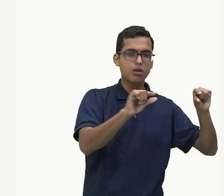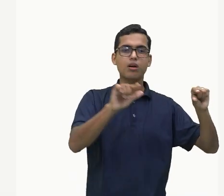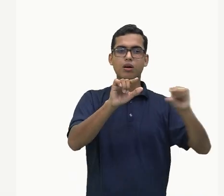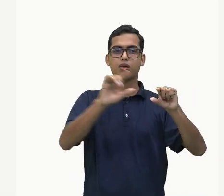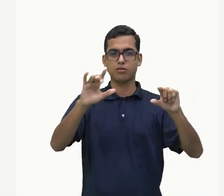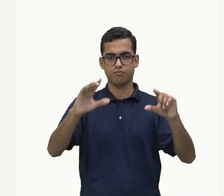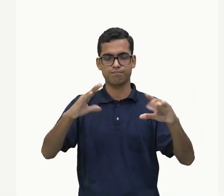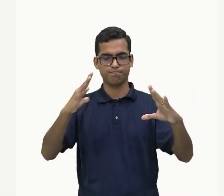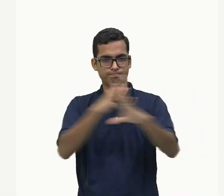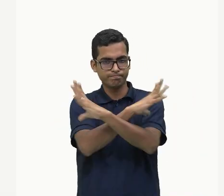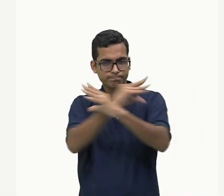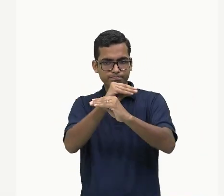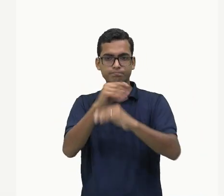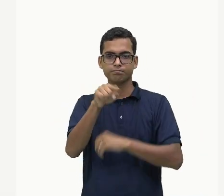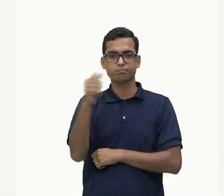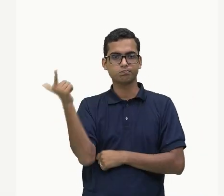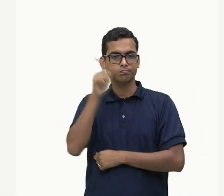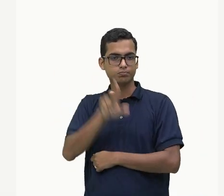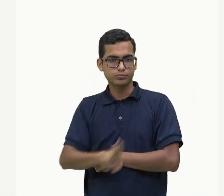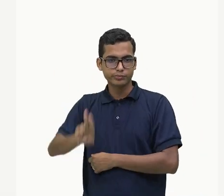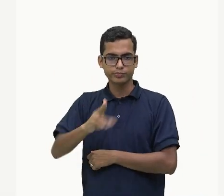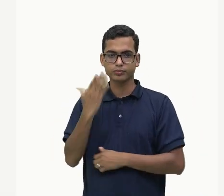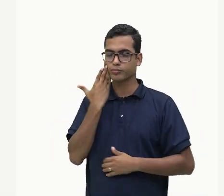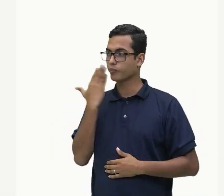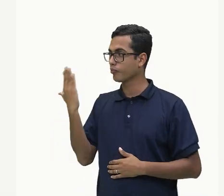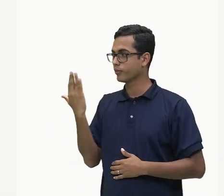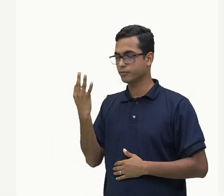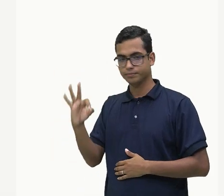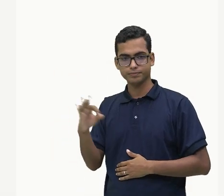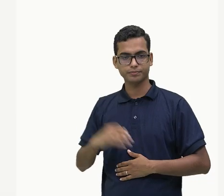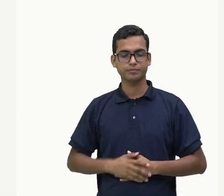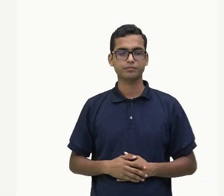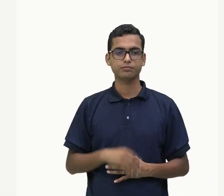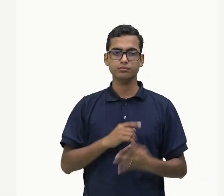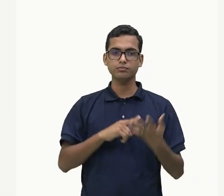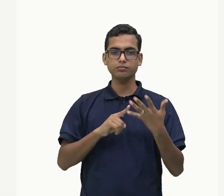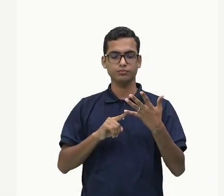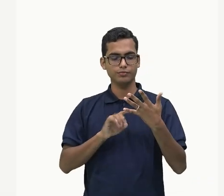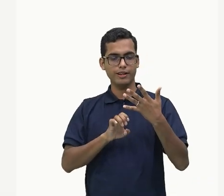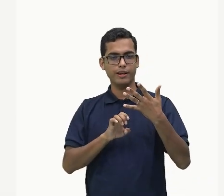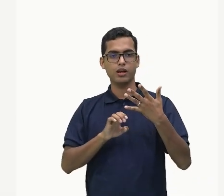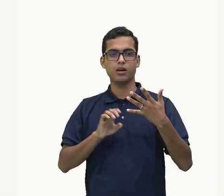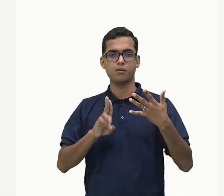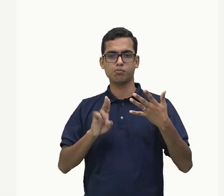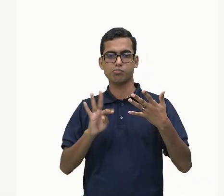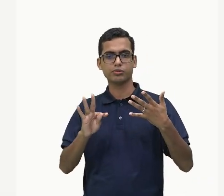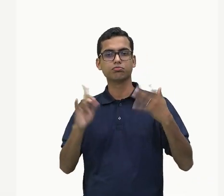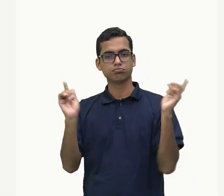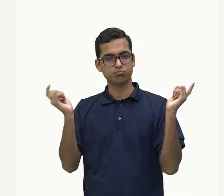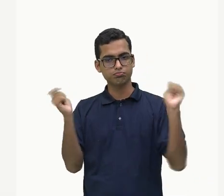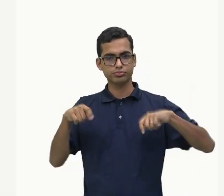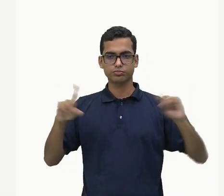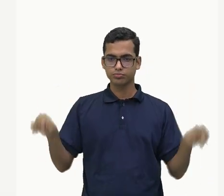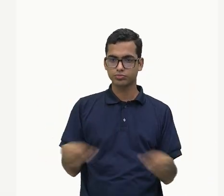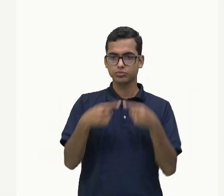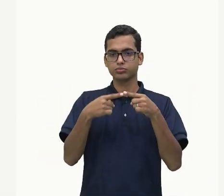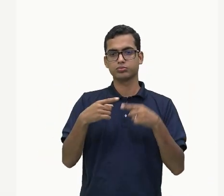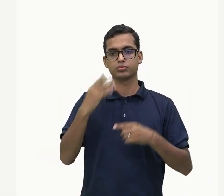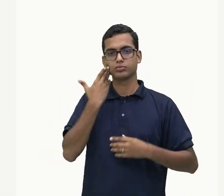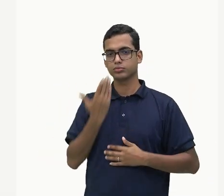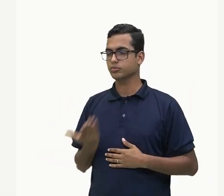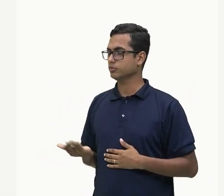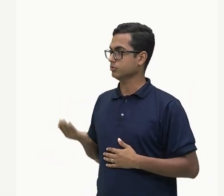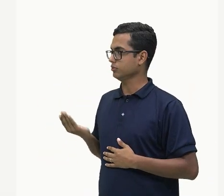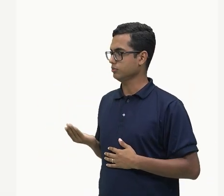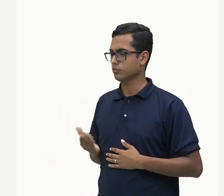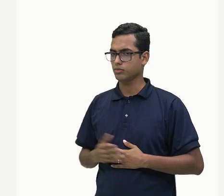a letra E, por exemplo, o but, ok? Também poderia ser encaixado ali. He is very rich, but he is not